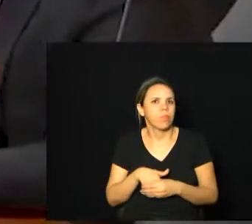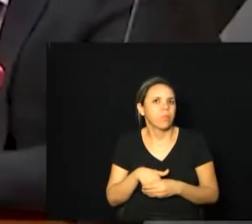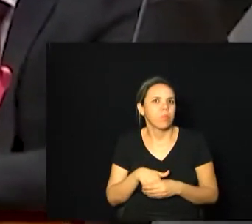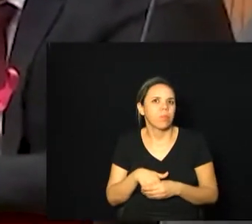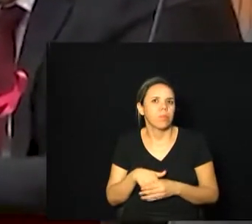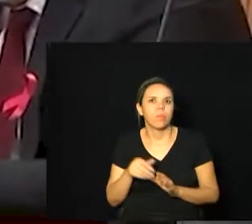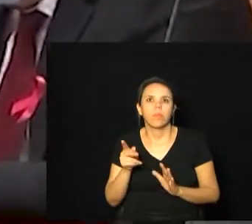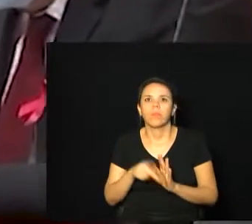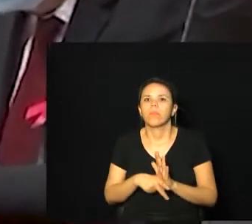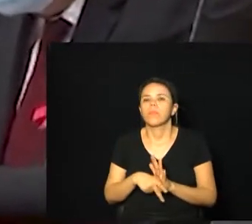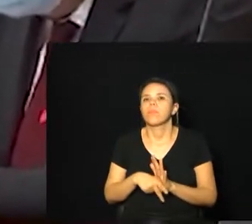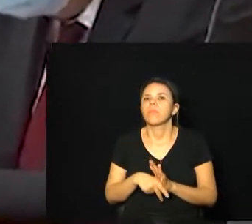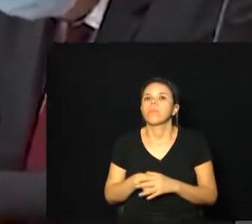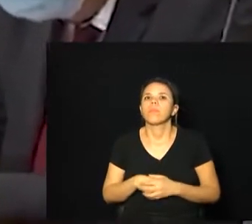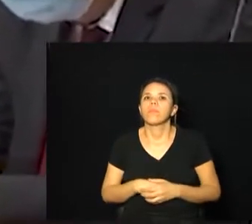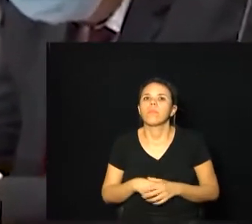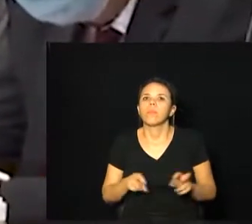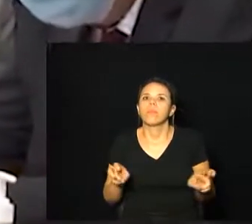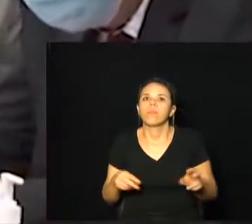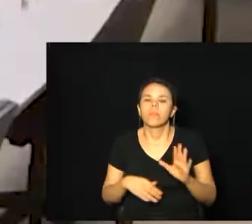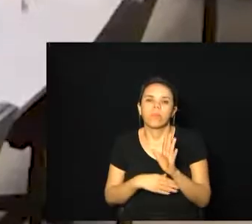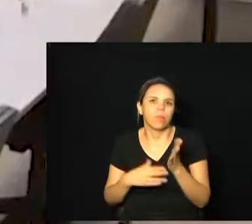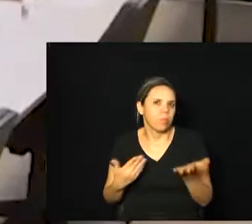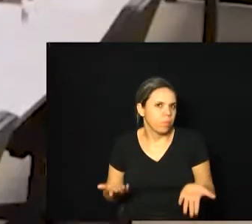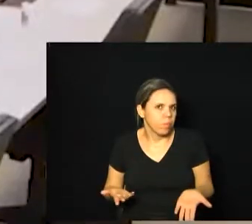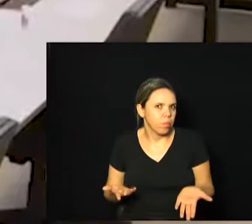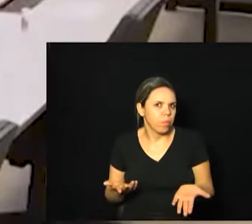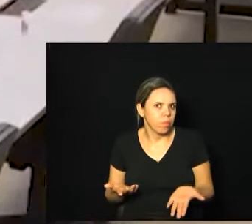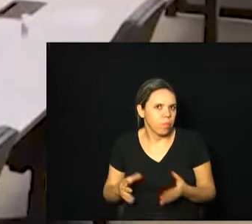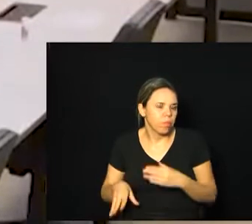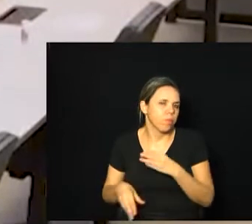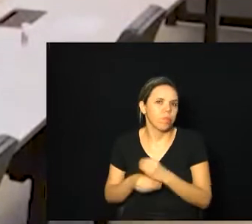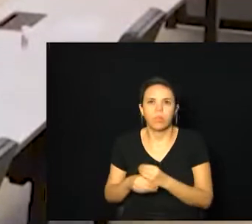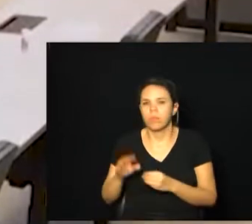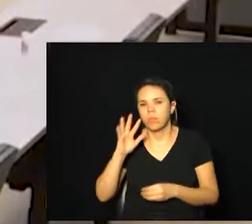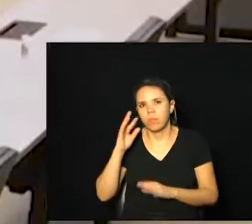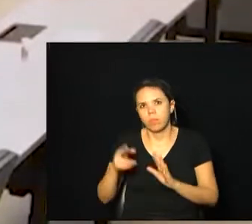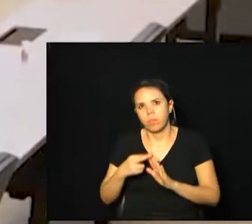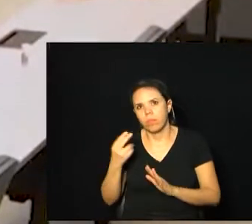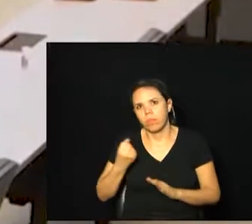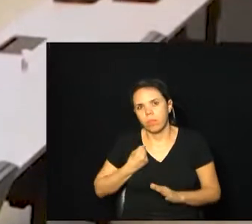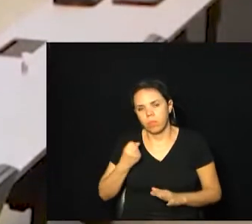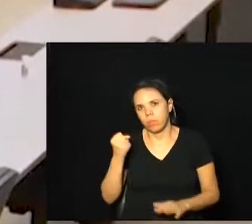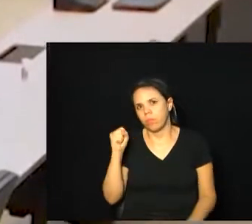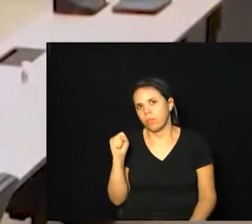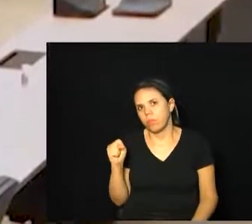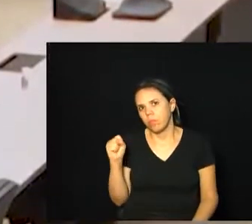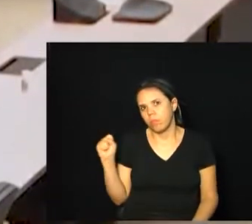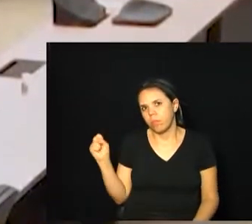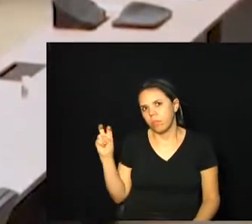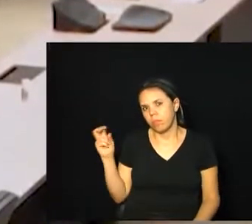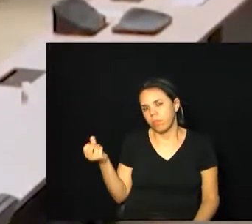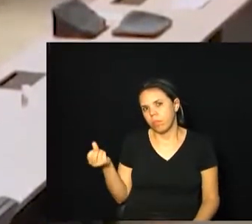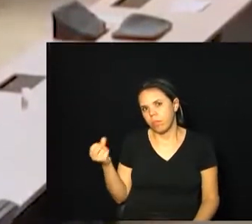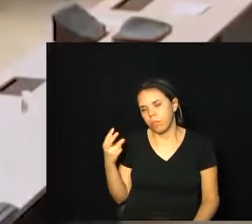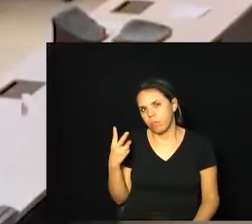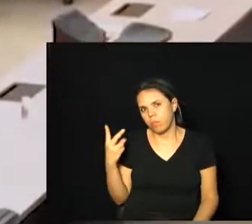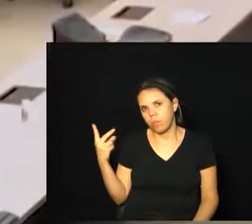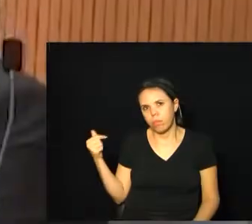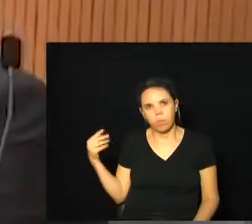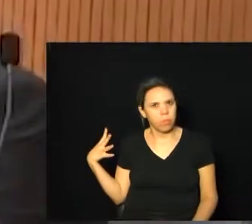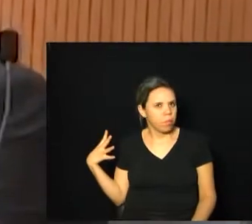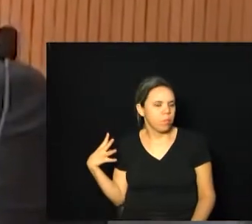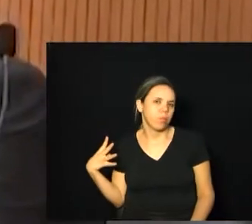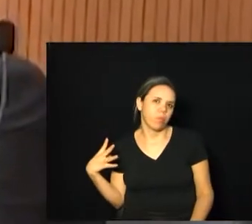o projeto de autoria da mesa da Câmara, que acresce à Resolução número 886 de